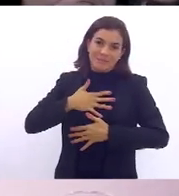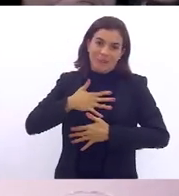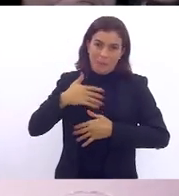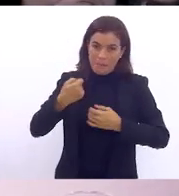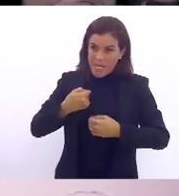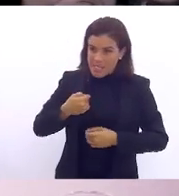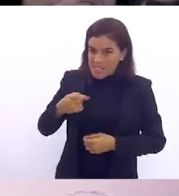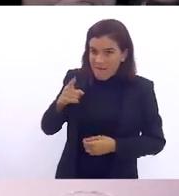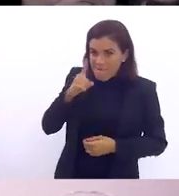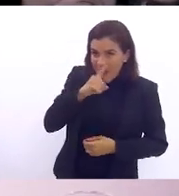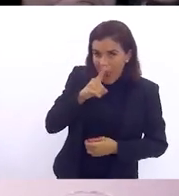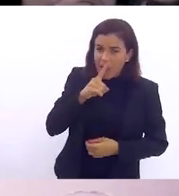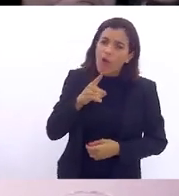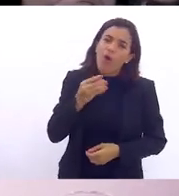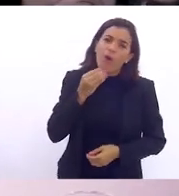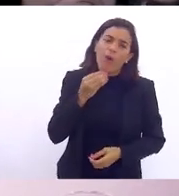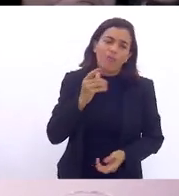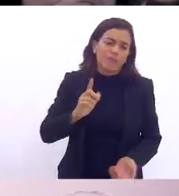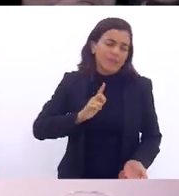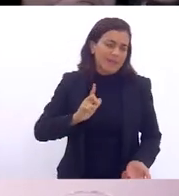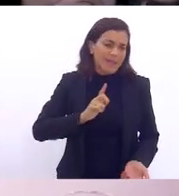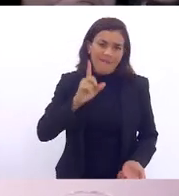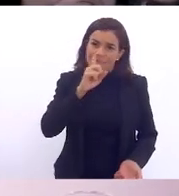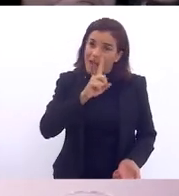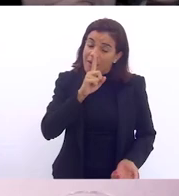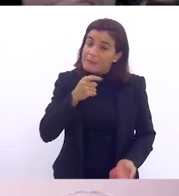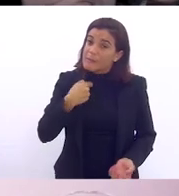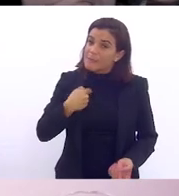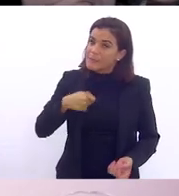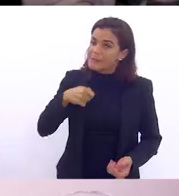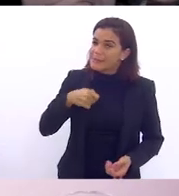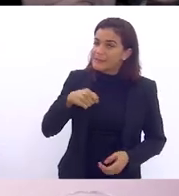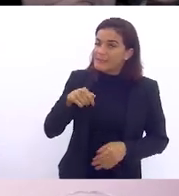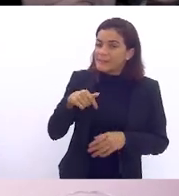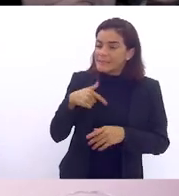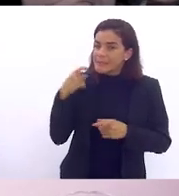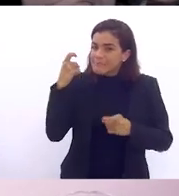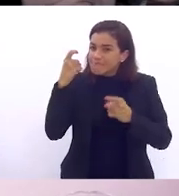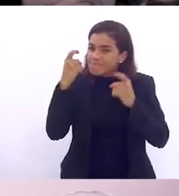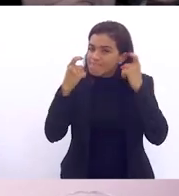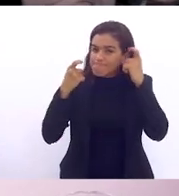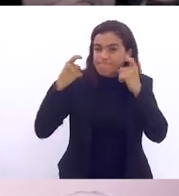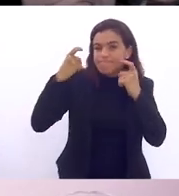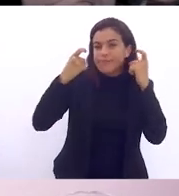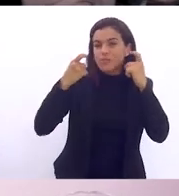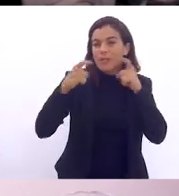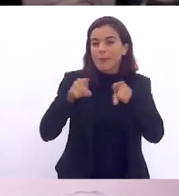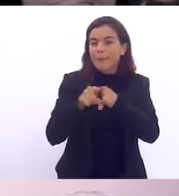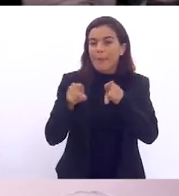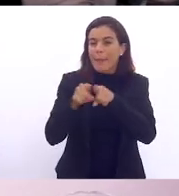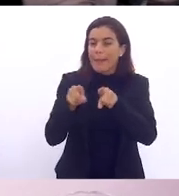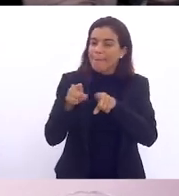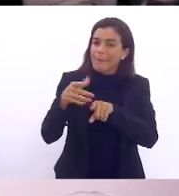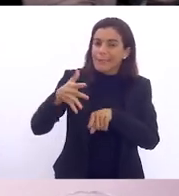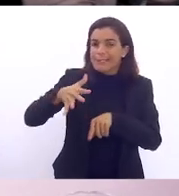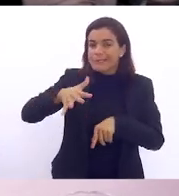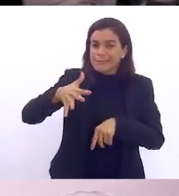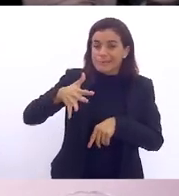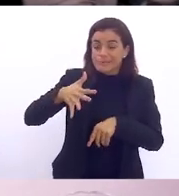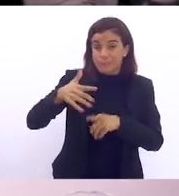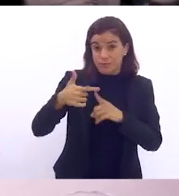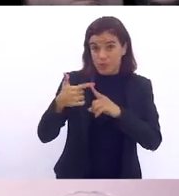falha alguma falha vai haver mas a gente precisa ser razoável e a gente precisa ser razoável de modo a não esquecer que os